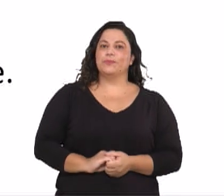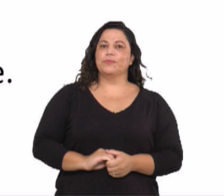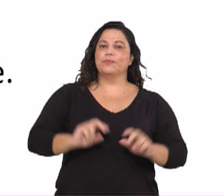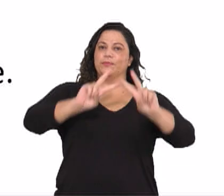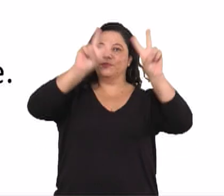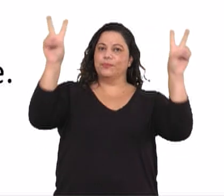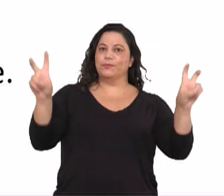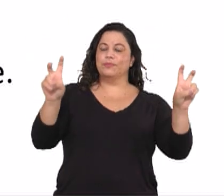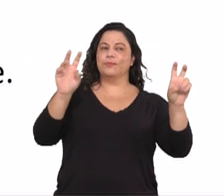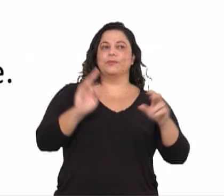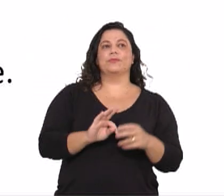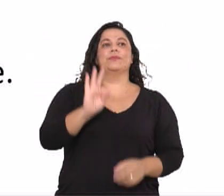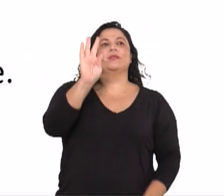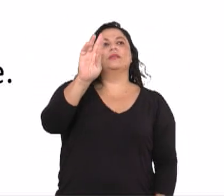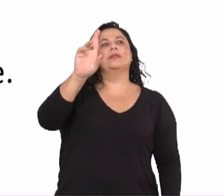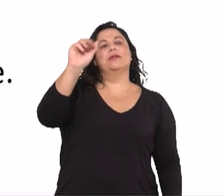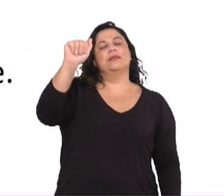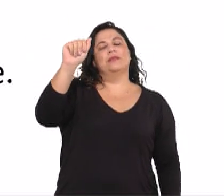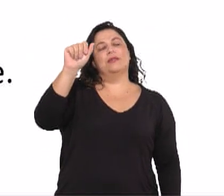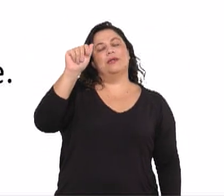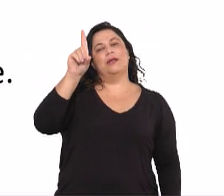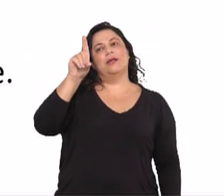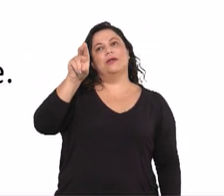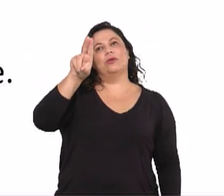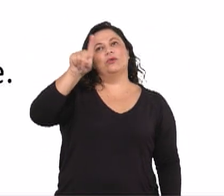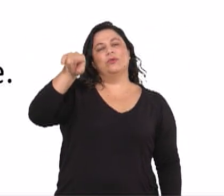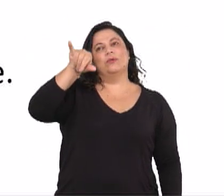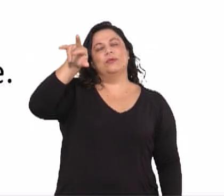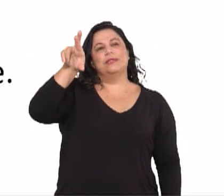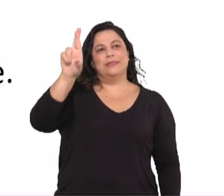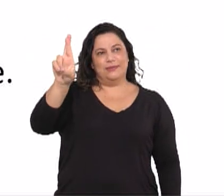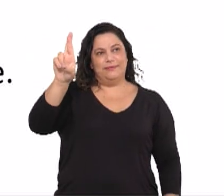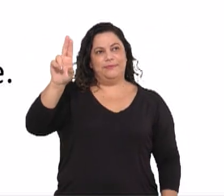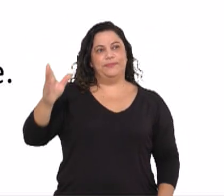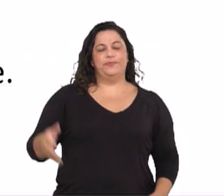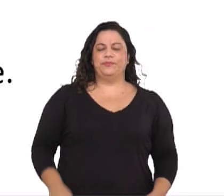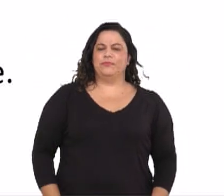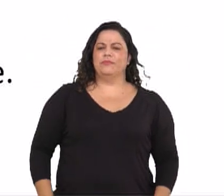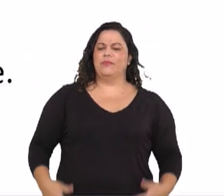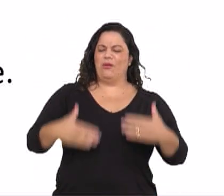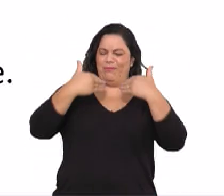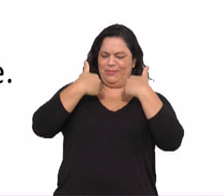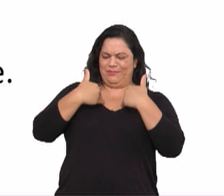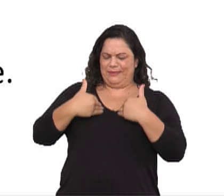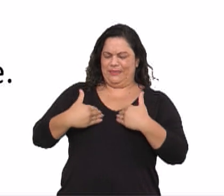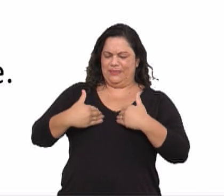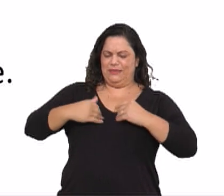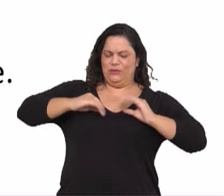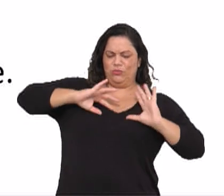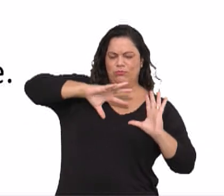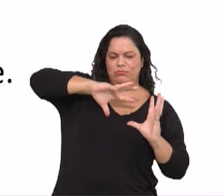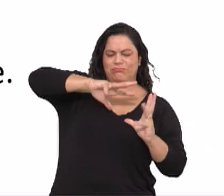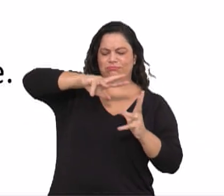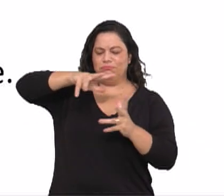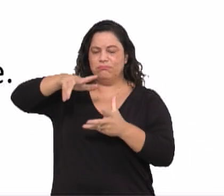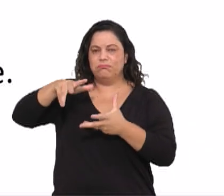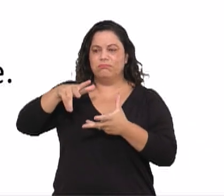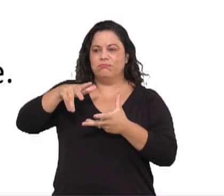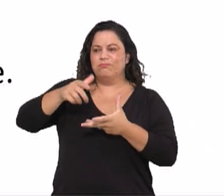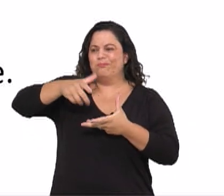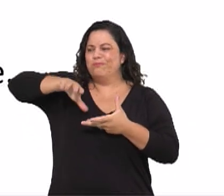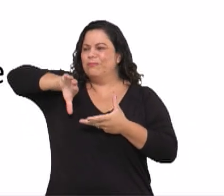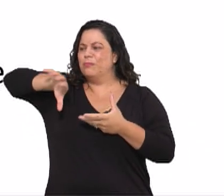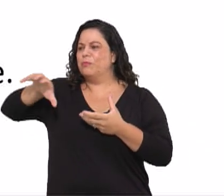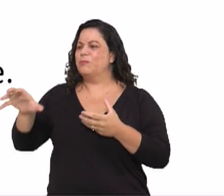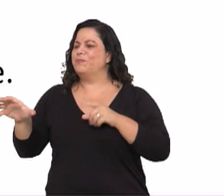Traduzir-se. Uma parte de mim é todo mundo, outra parte é ninguém. Fundo sem fundo. Uma